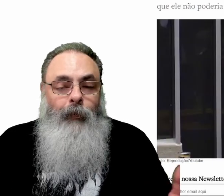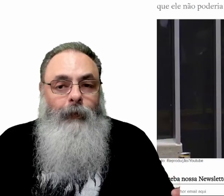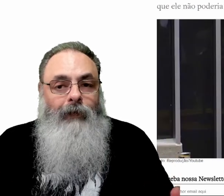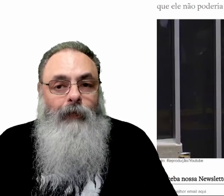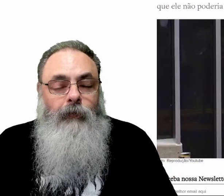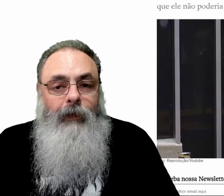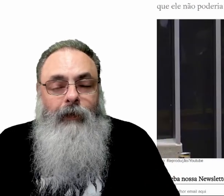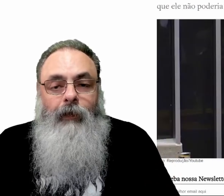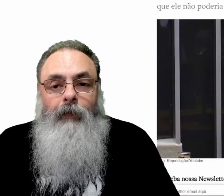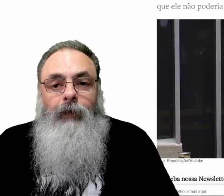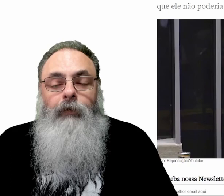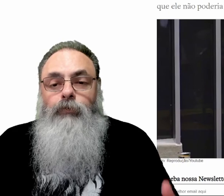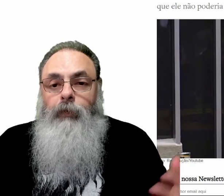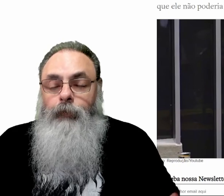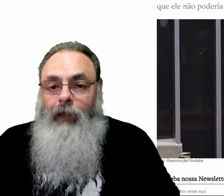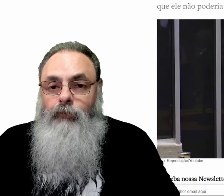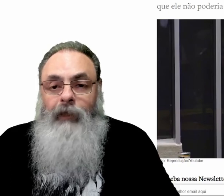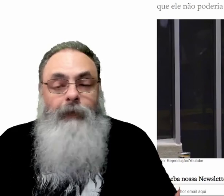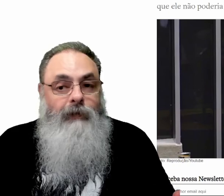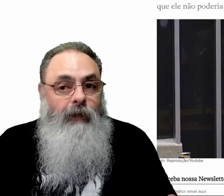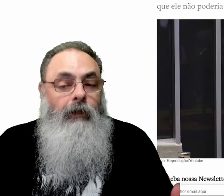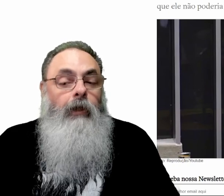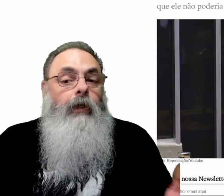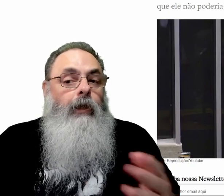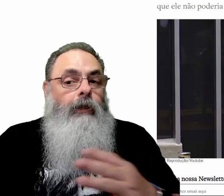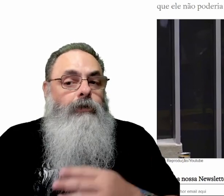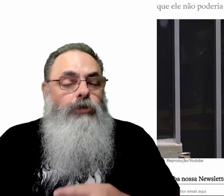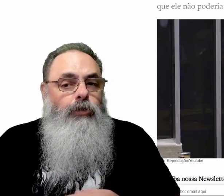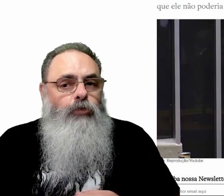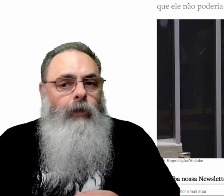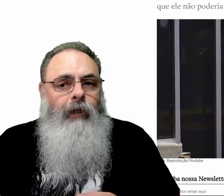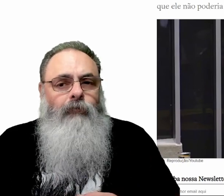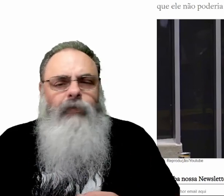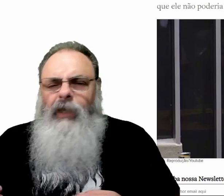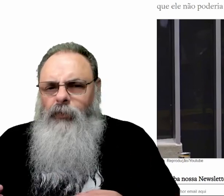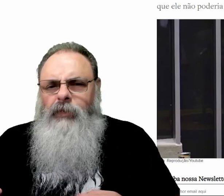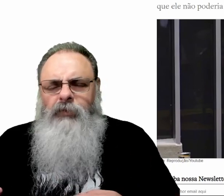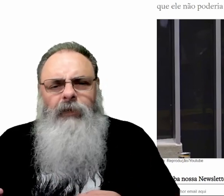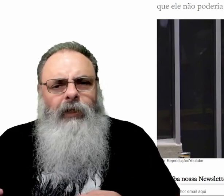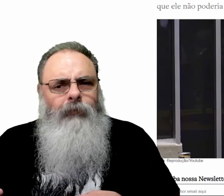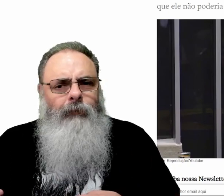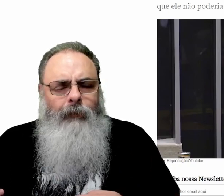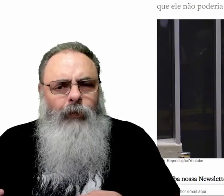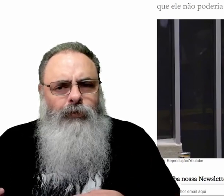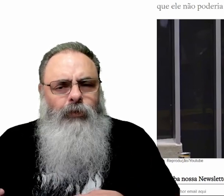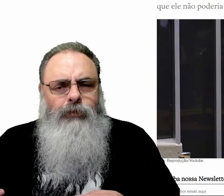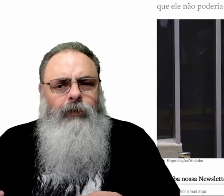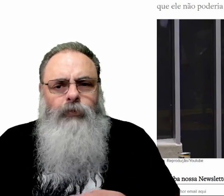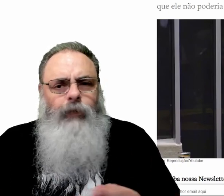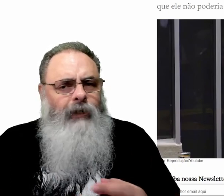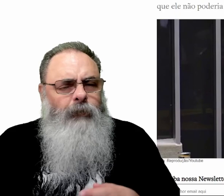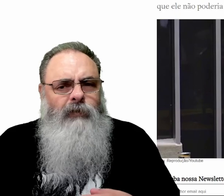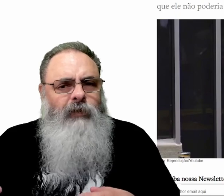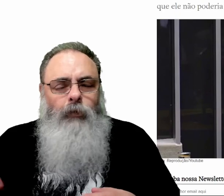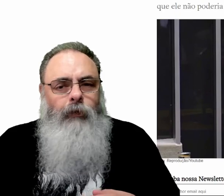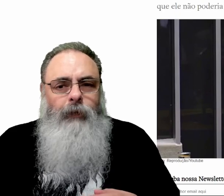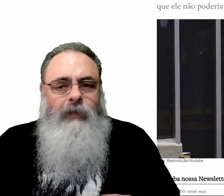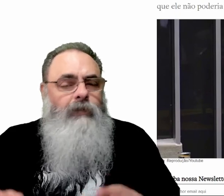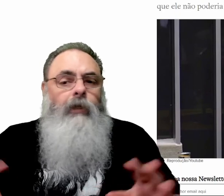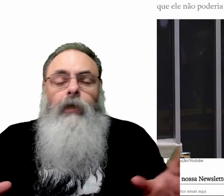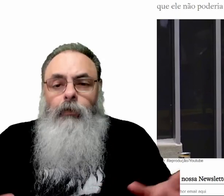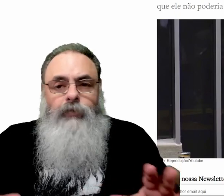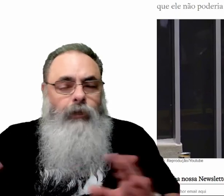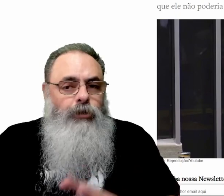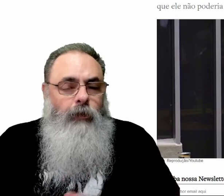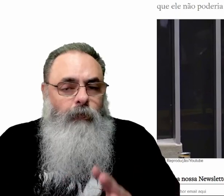para o primeiro mandato dele na Câmara dos Deputados lá em Brasília ele antes disso Era vereador Se não me engano em Belo Horizonte né Isso era deputado estadual